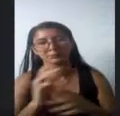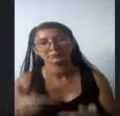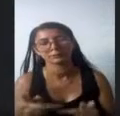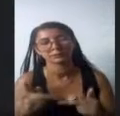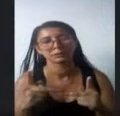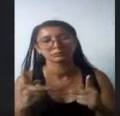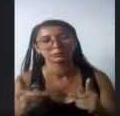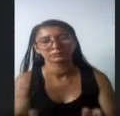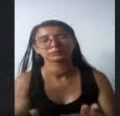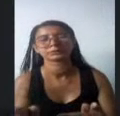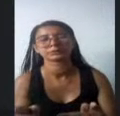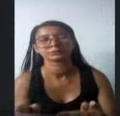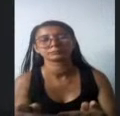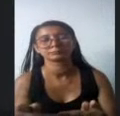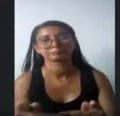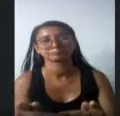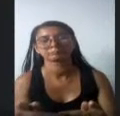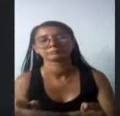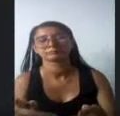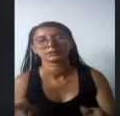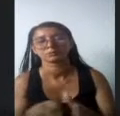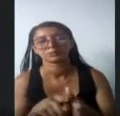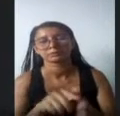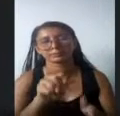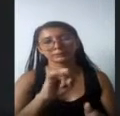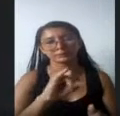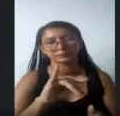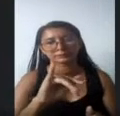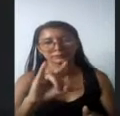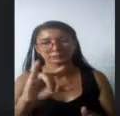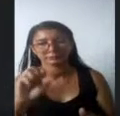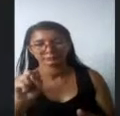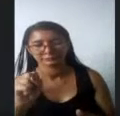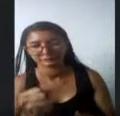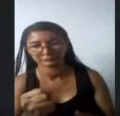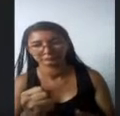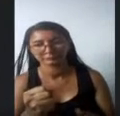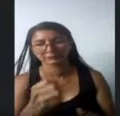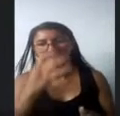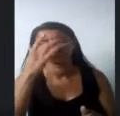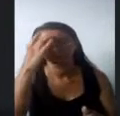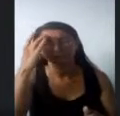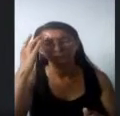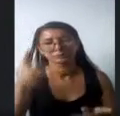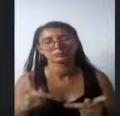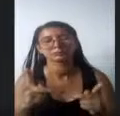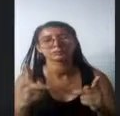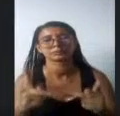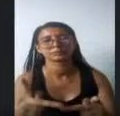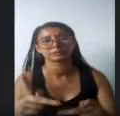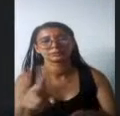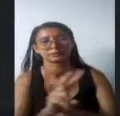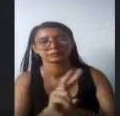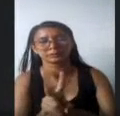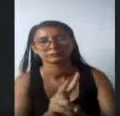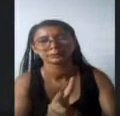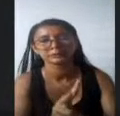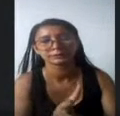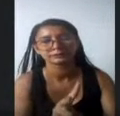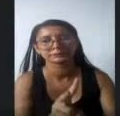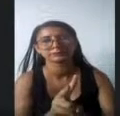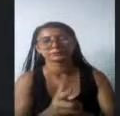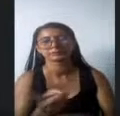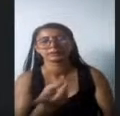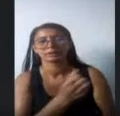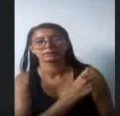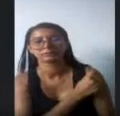Sífilis, do projeto Força Tarefa de Integração, Vigilância e Atenção Primária, saudar aí os estudantes, trabalhadores da